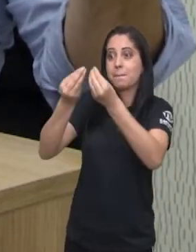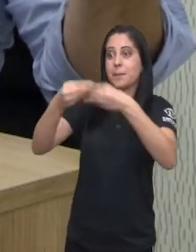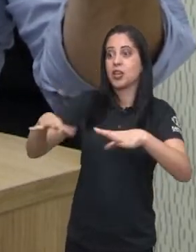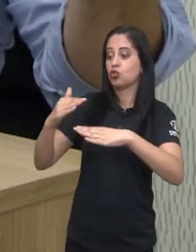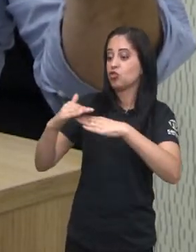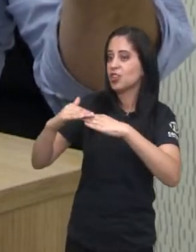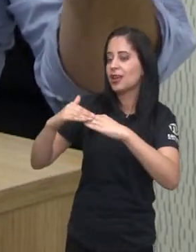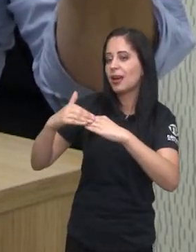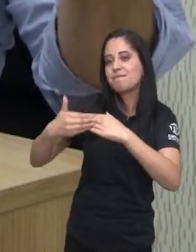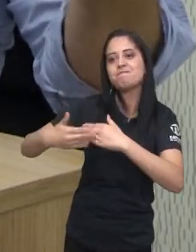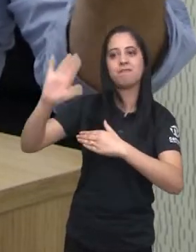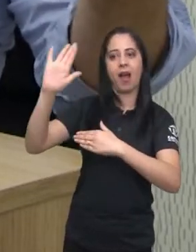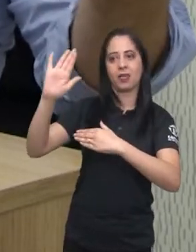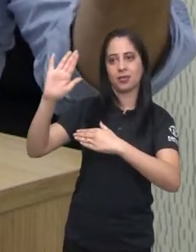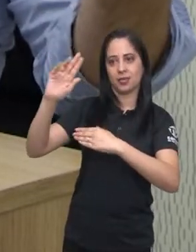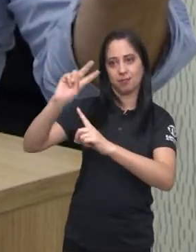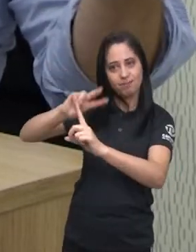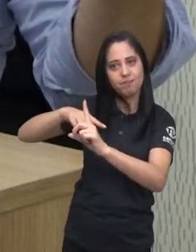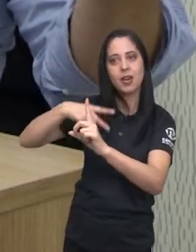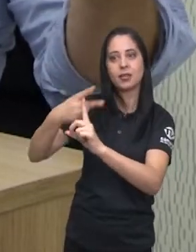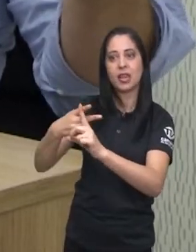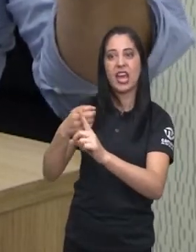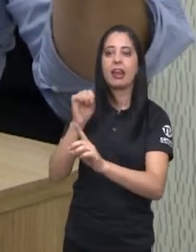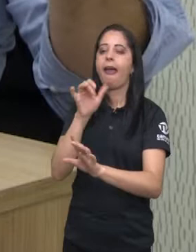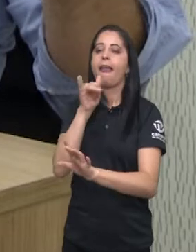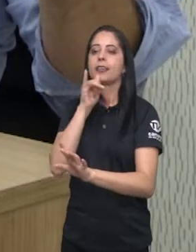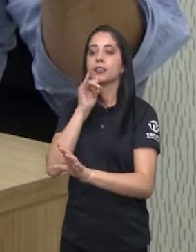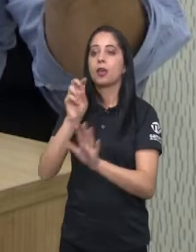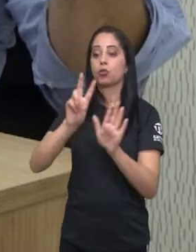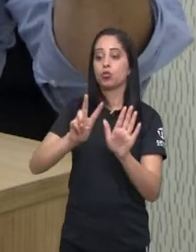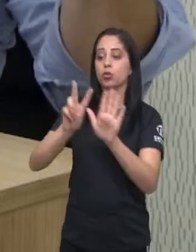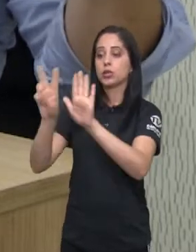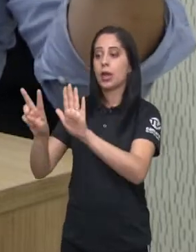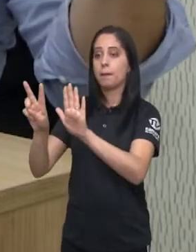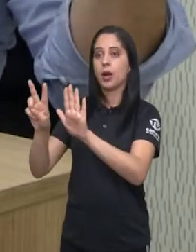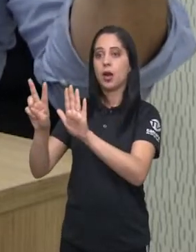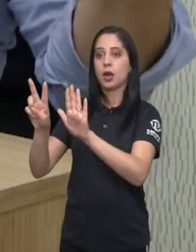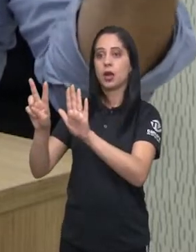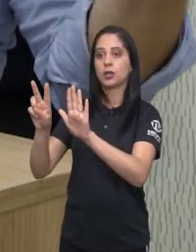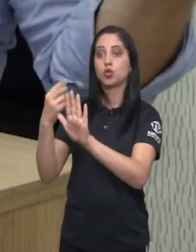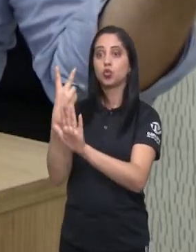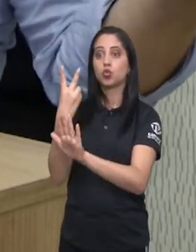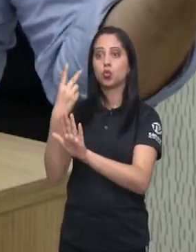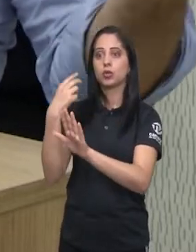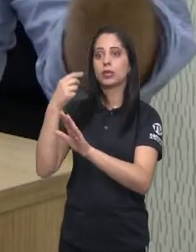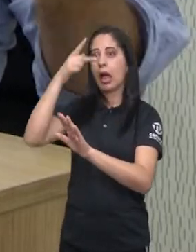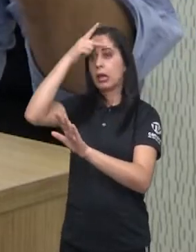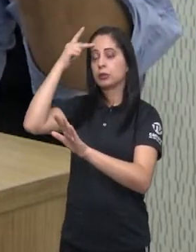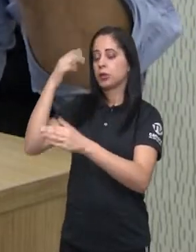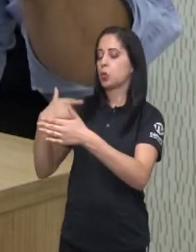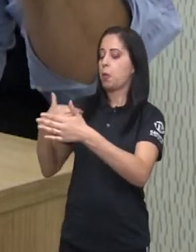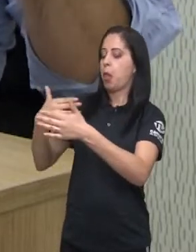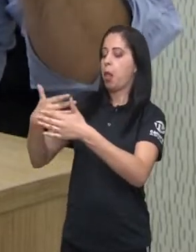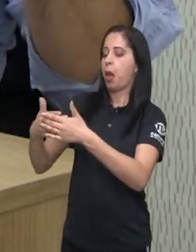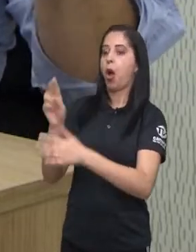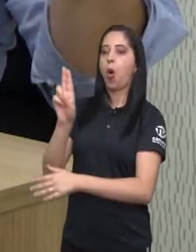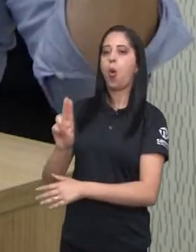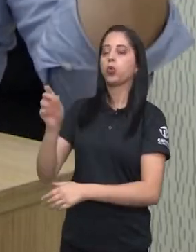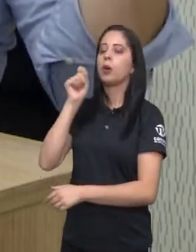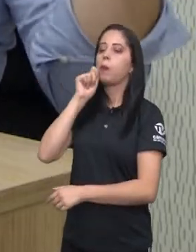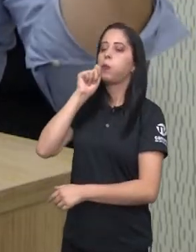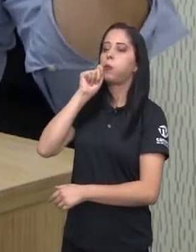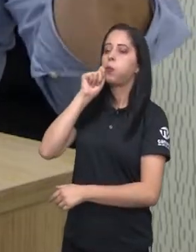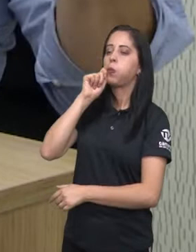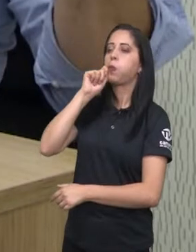hiper aguda de uma semana mais ou menos de instalação duas semanas e que foram intensamente 2019 que o famoso